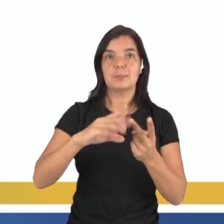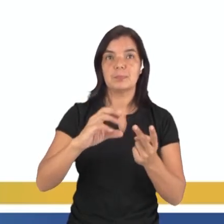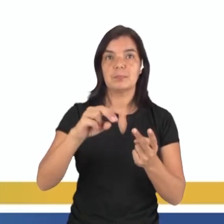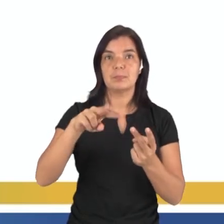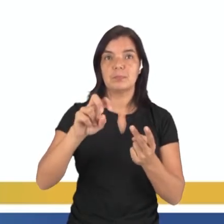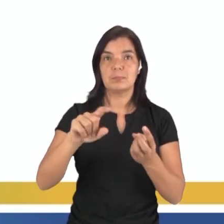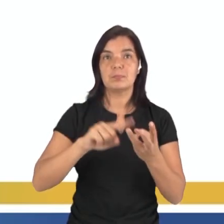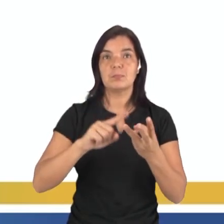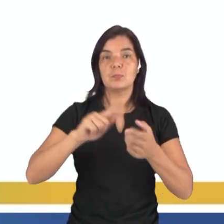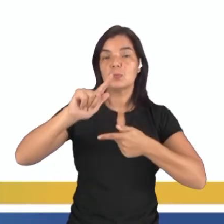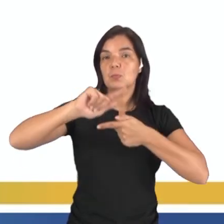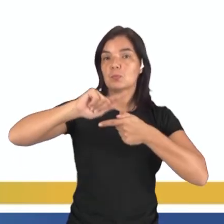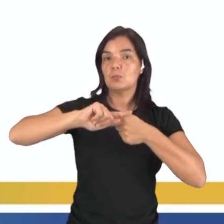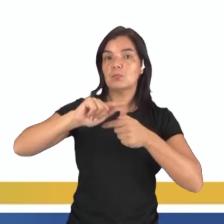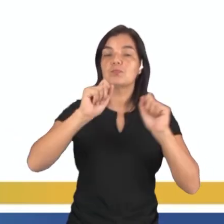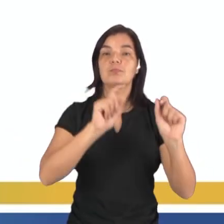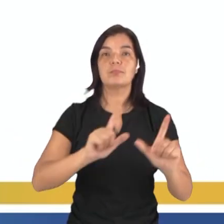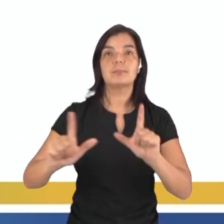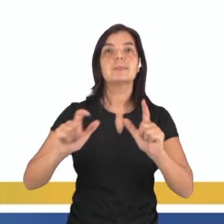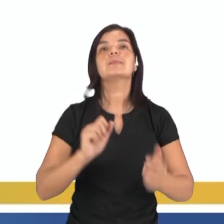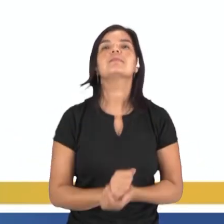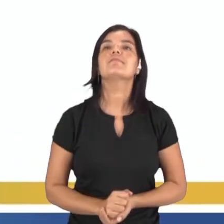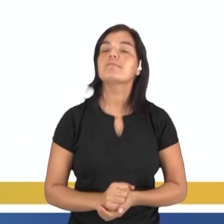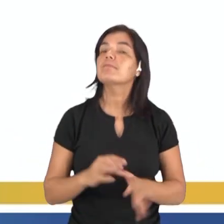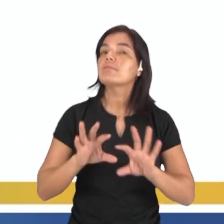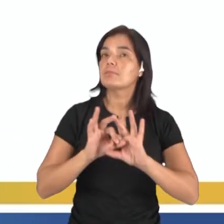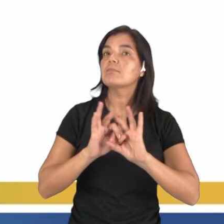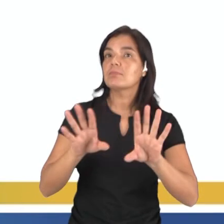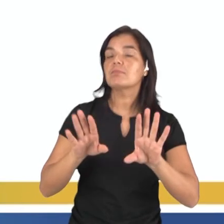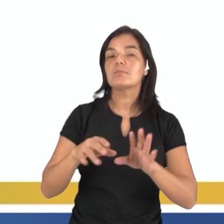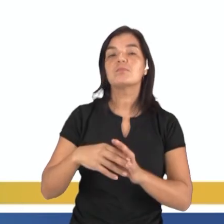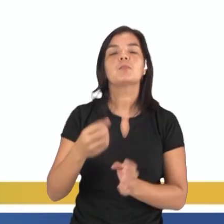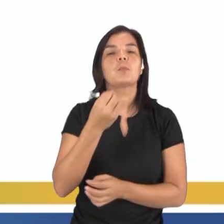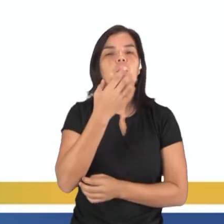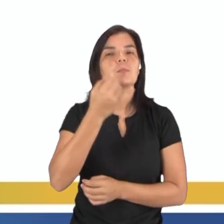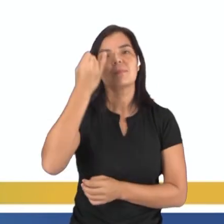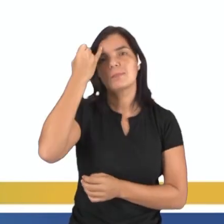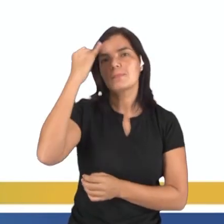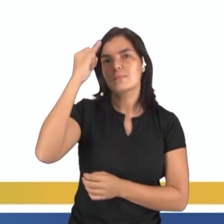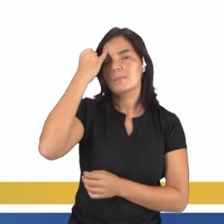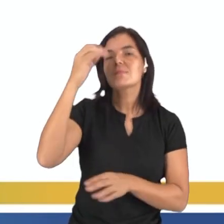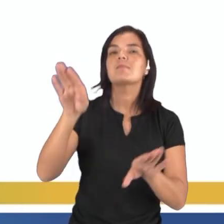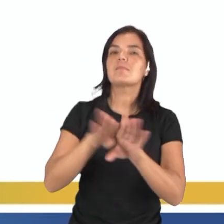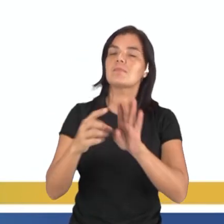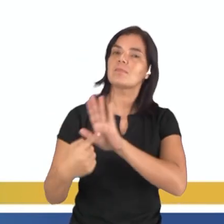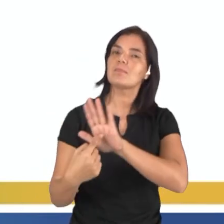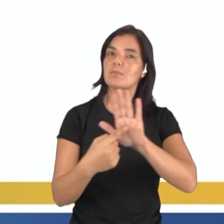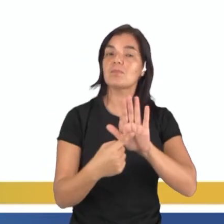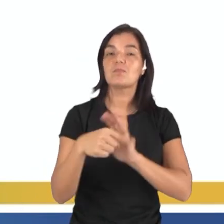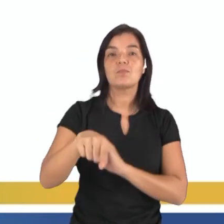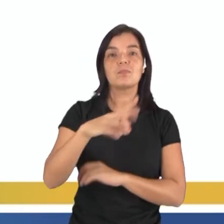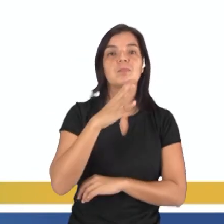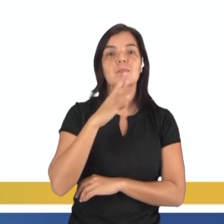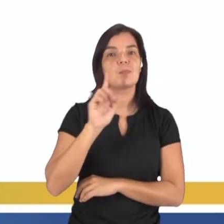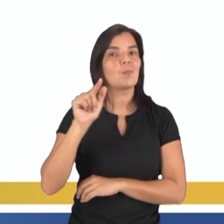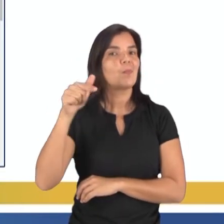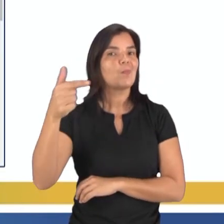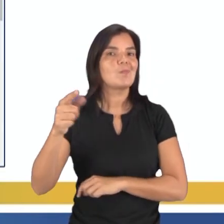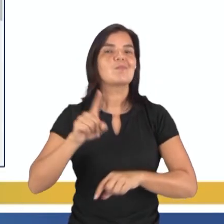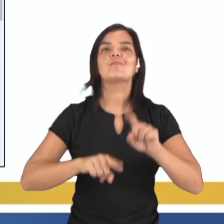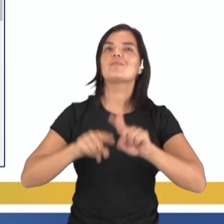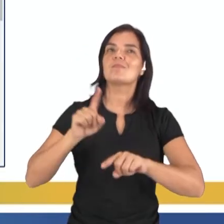Canva e Google Slides, que permitem criar grandes apresentações. Então, você está conhecendo aí outros